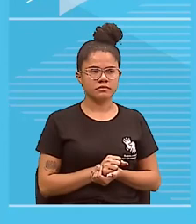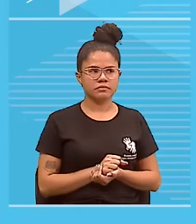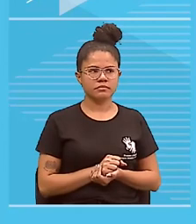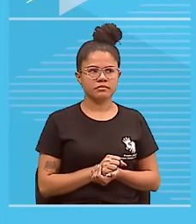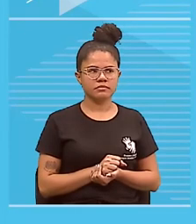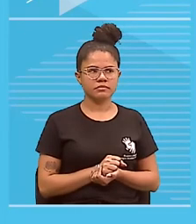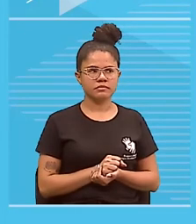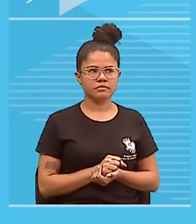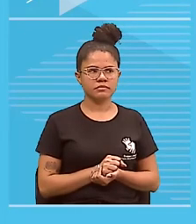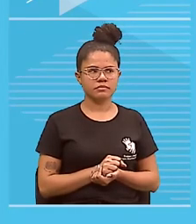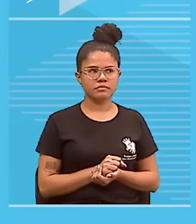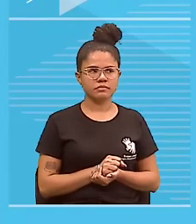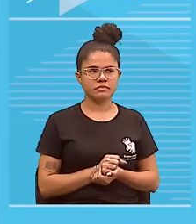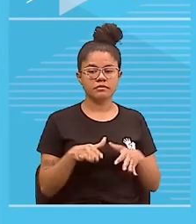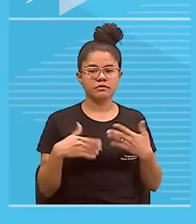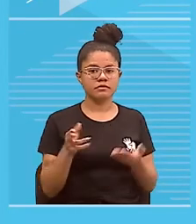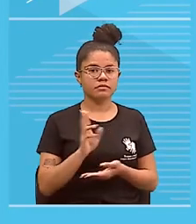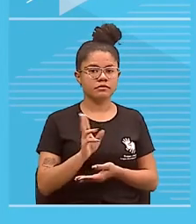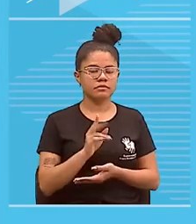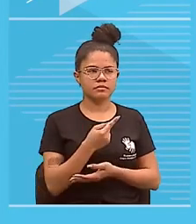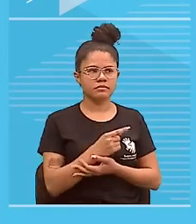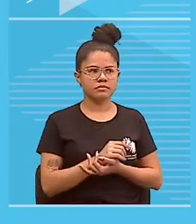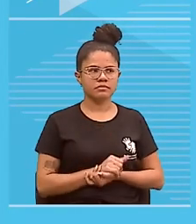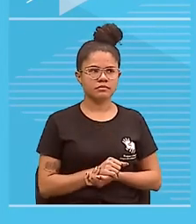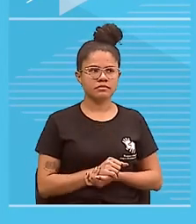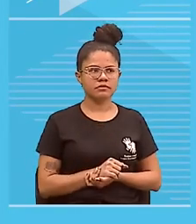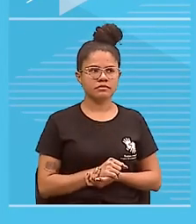carbonos cometer o átomo Como é o nome dessa função